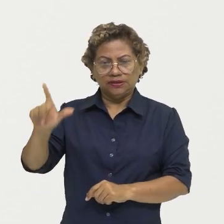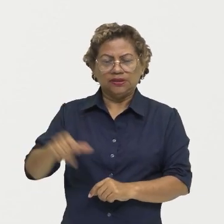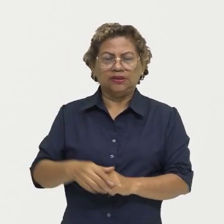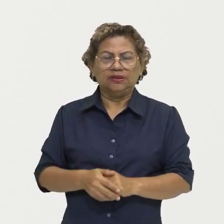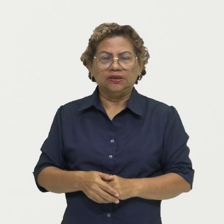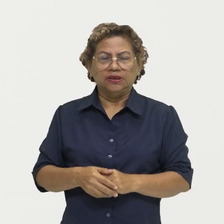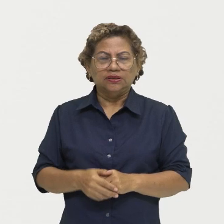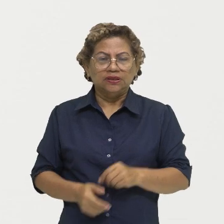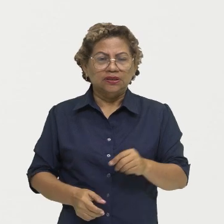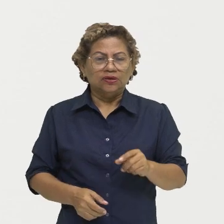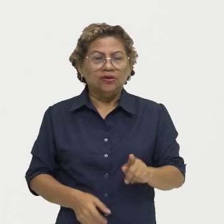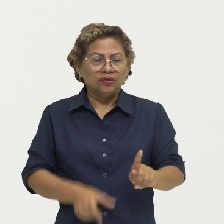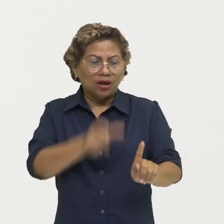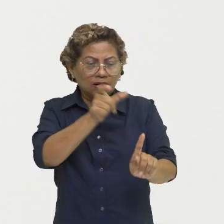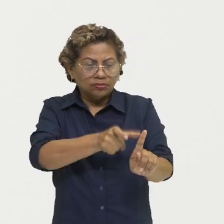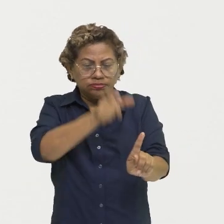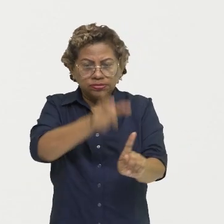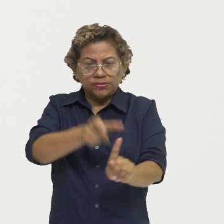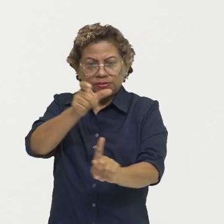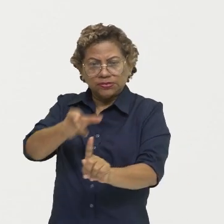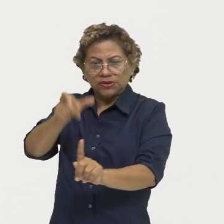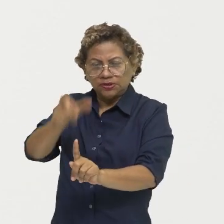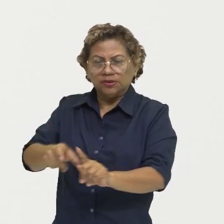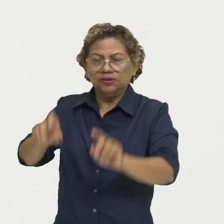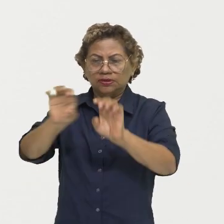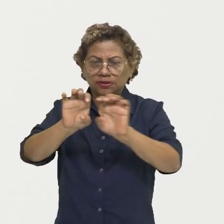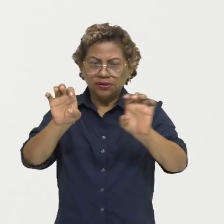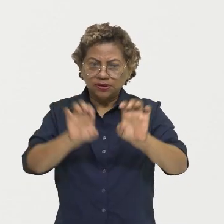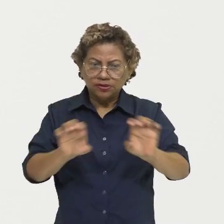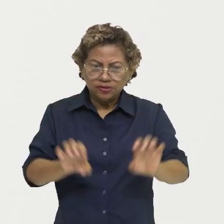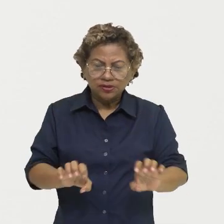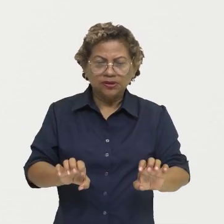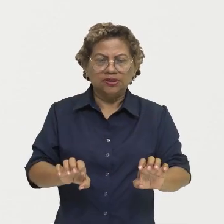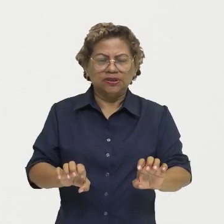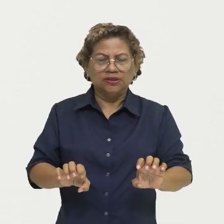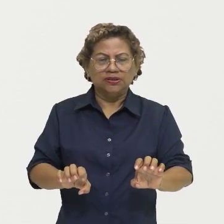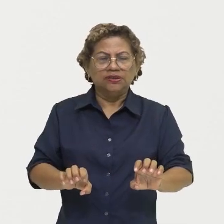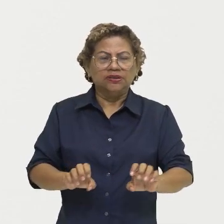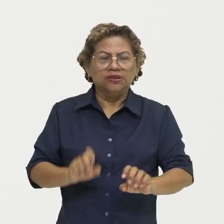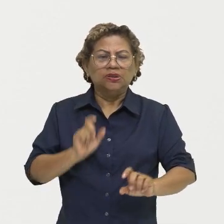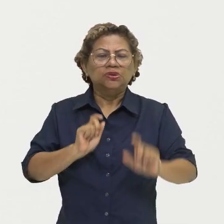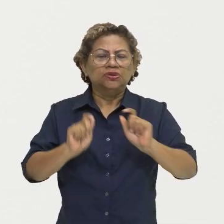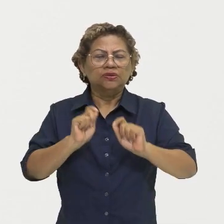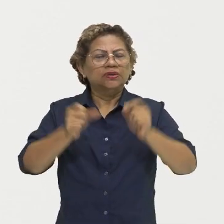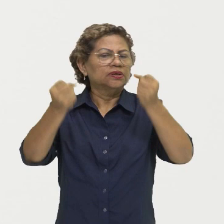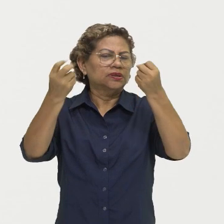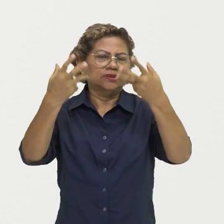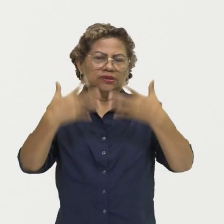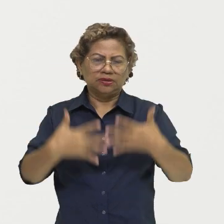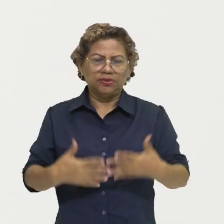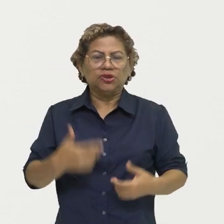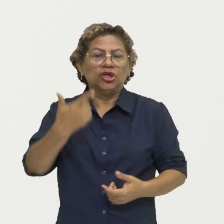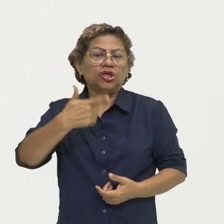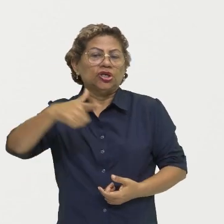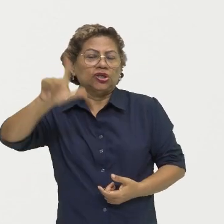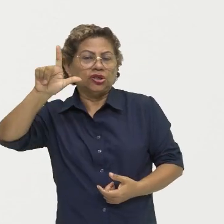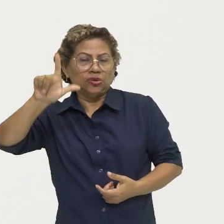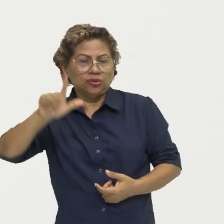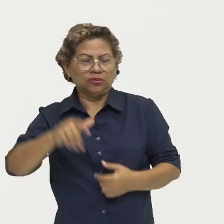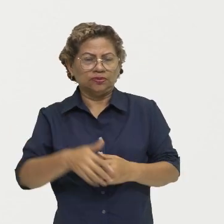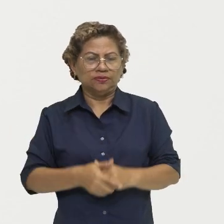dos personagens, da estruturação do enredo, não é? Entre outros elementos.